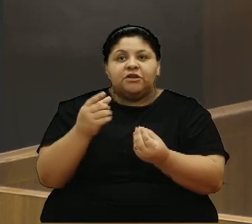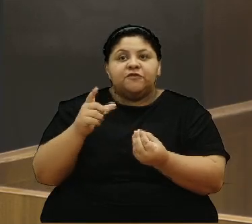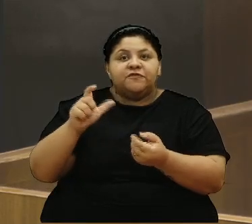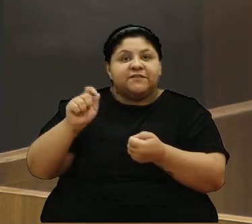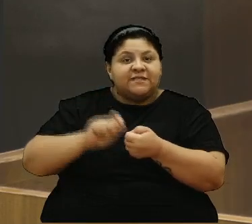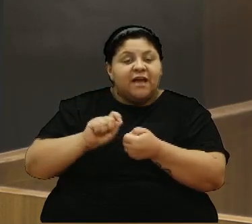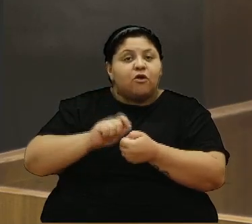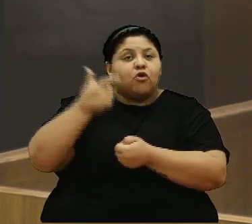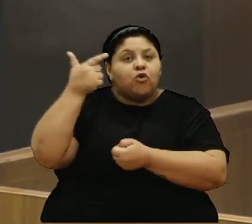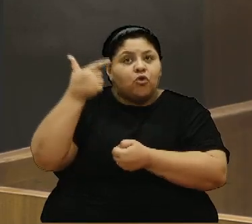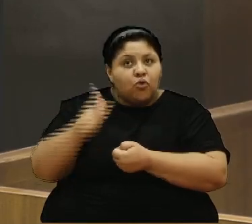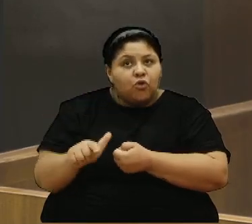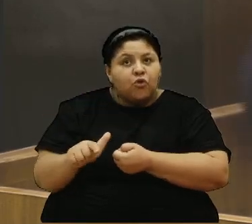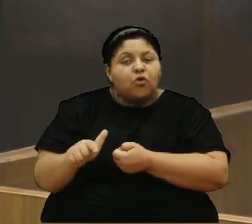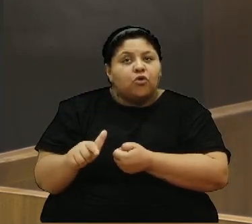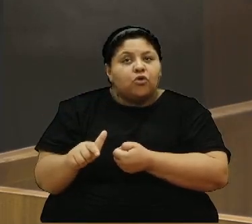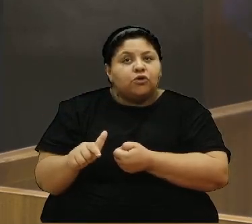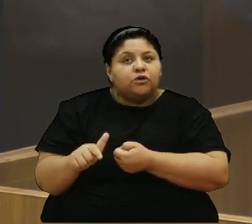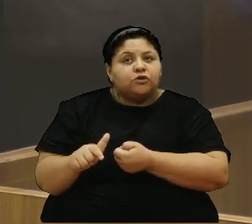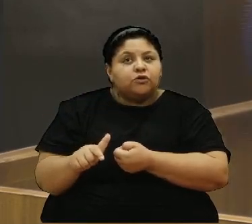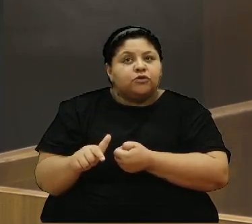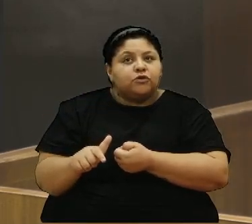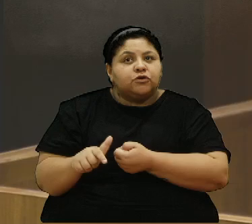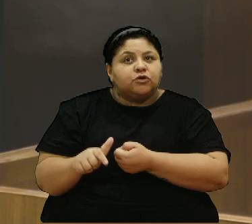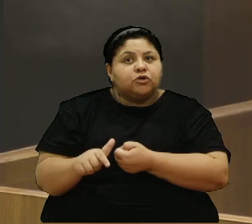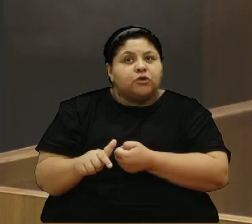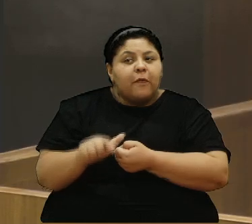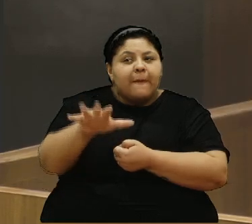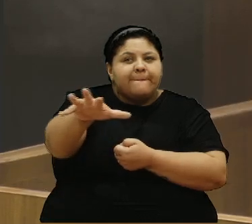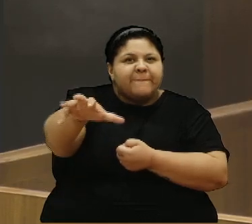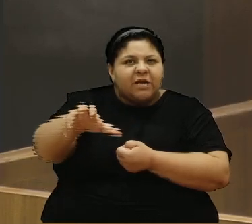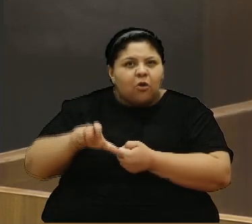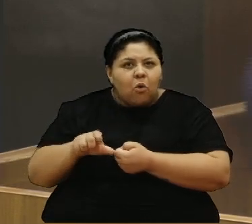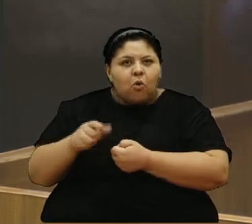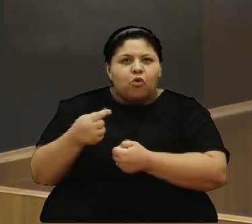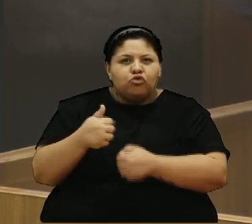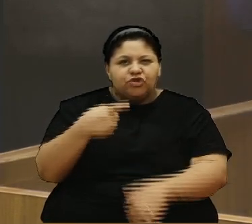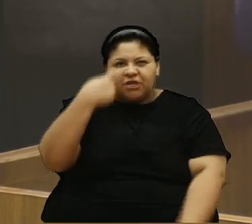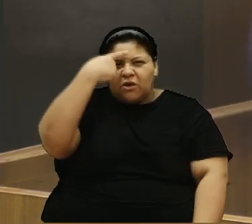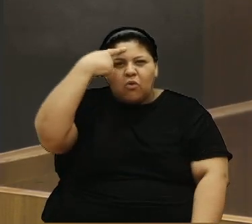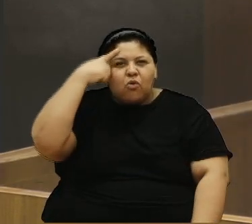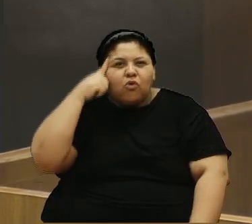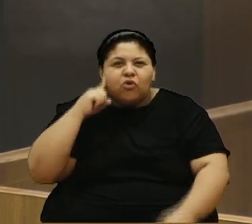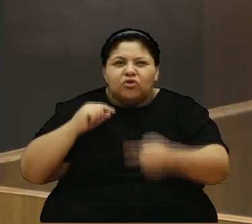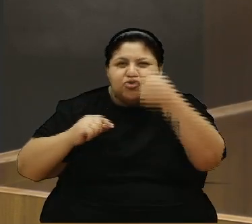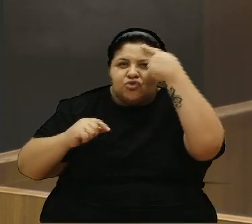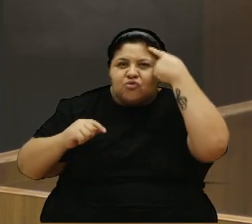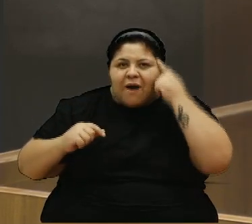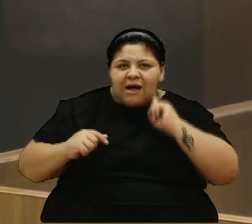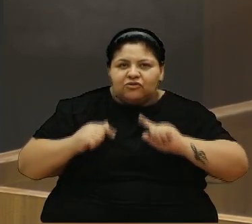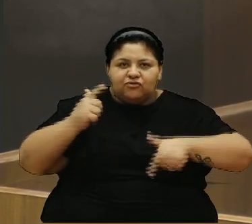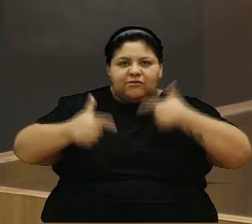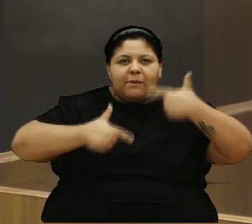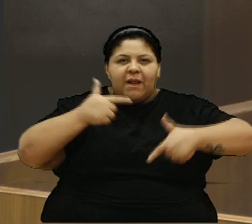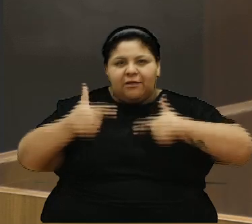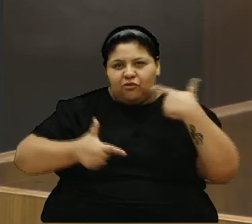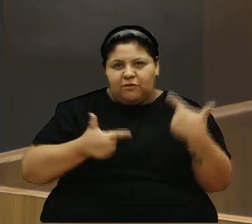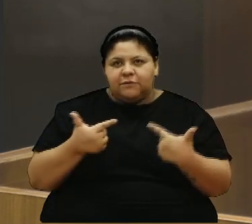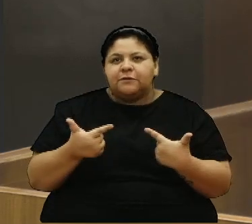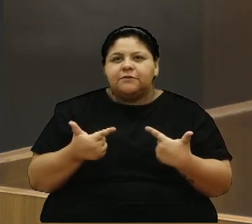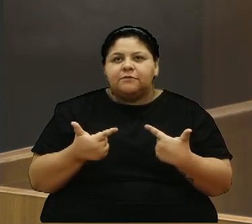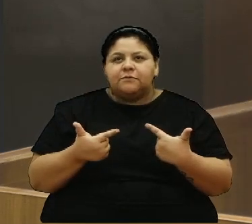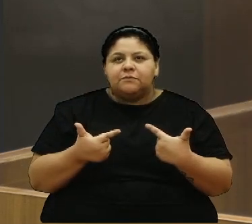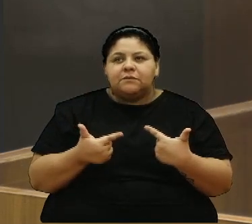vez, tomaram o dinheiro suado do nosso trabalhador.